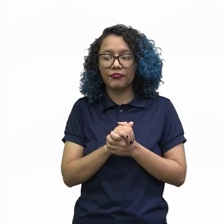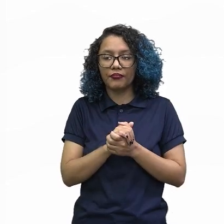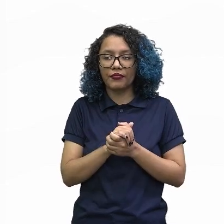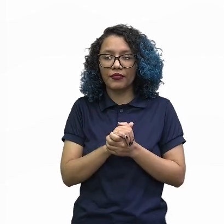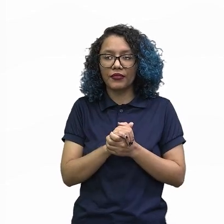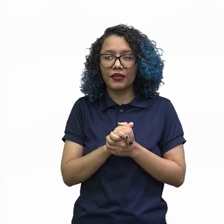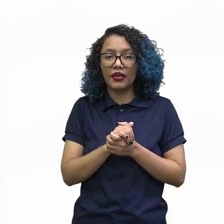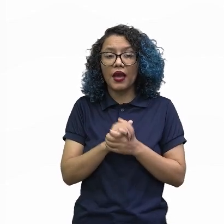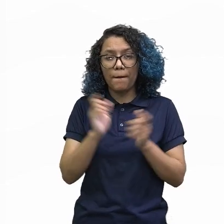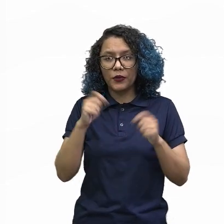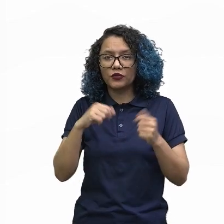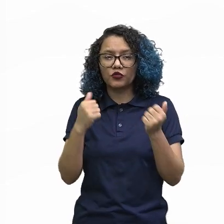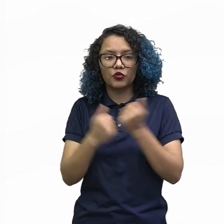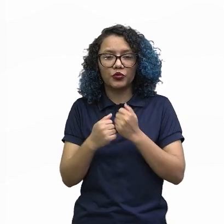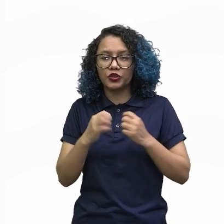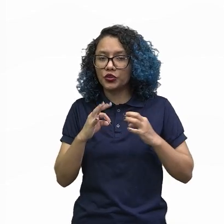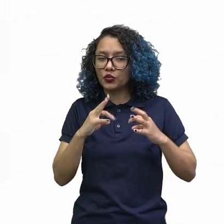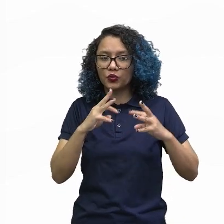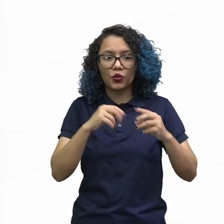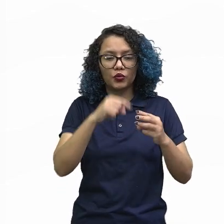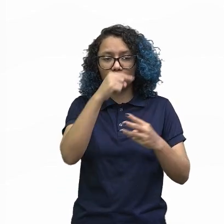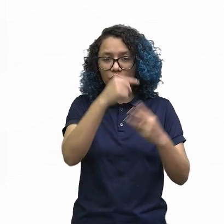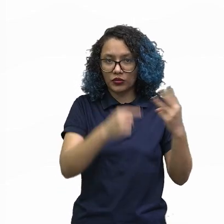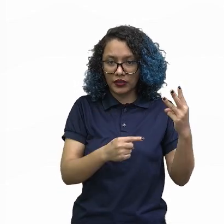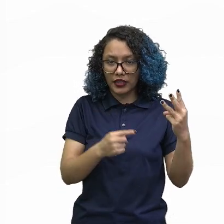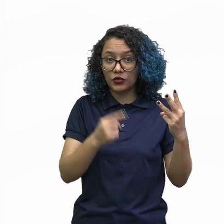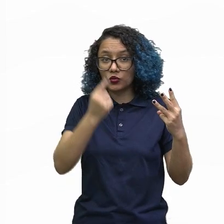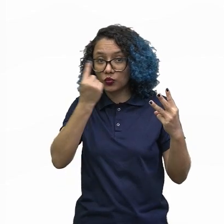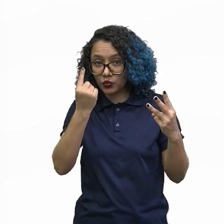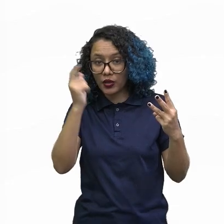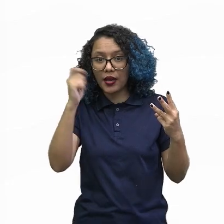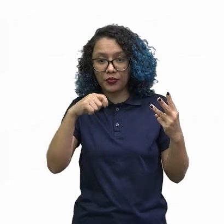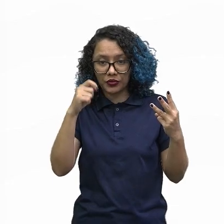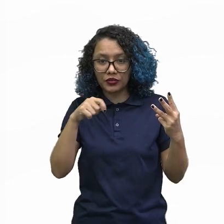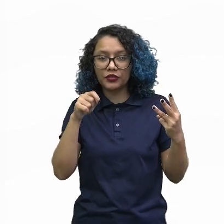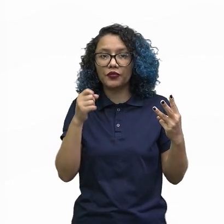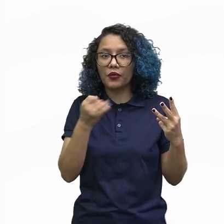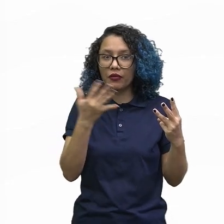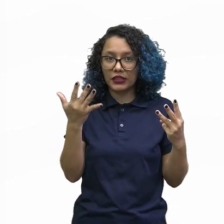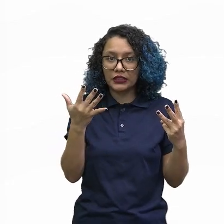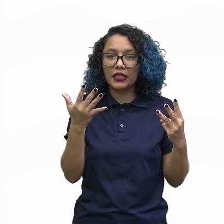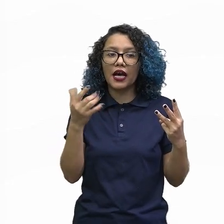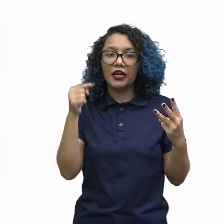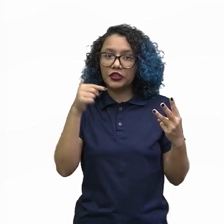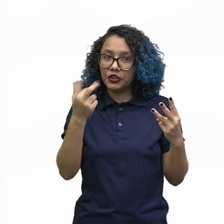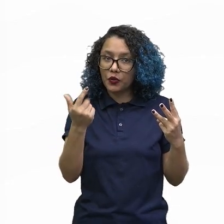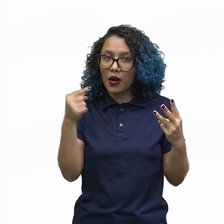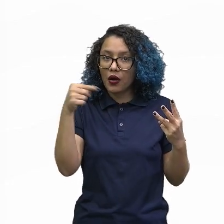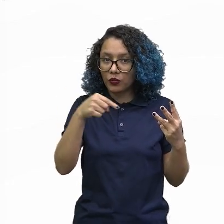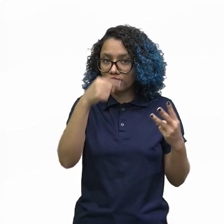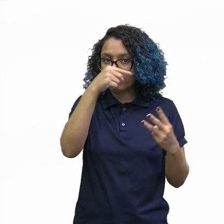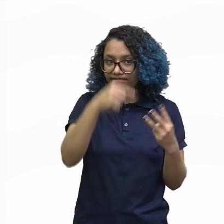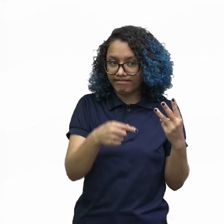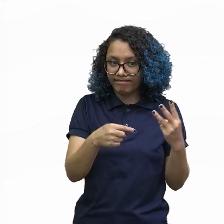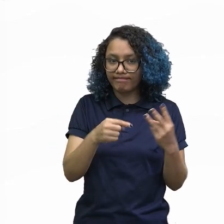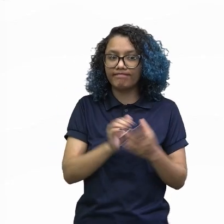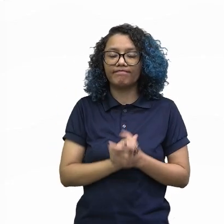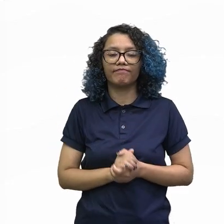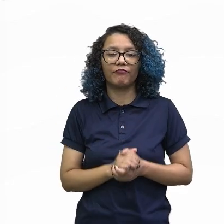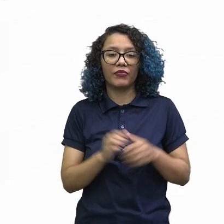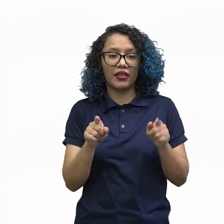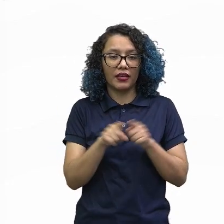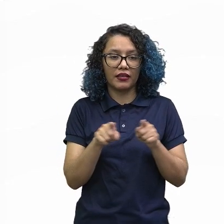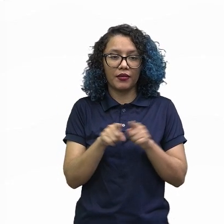que substitui todos os geradores associados da associação do circuito. E também temos aí o esquema